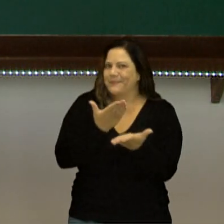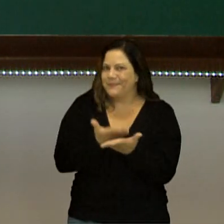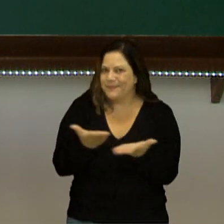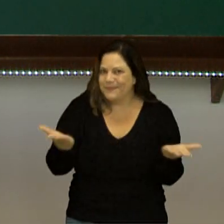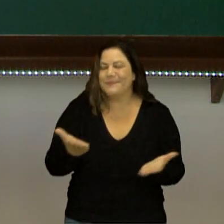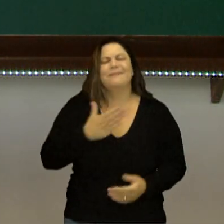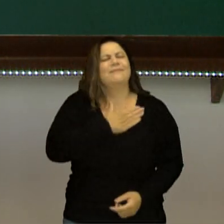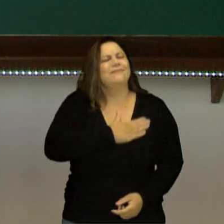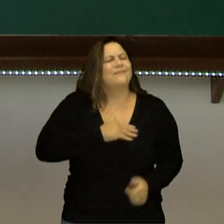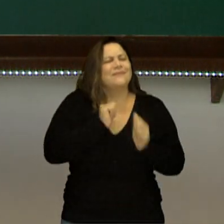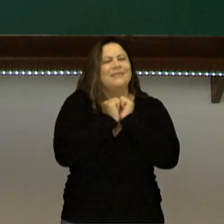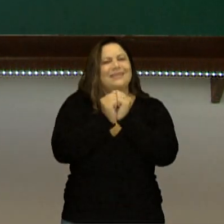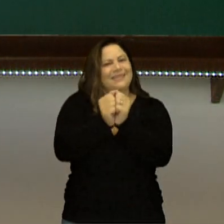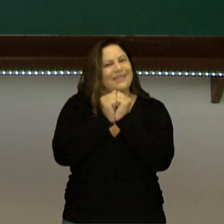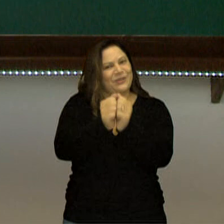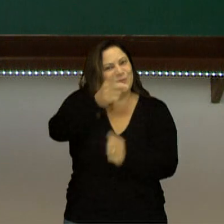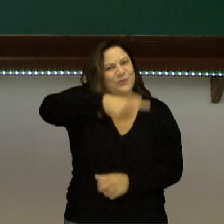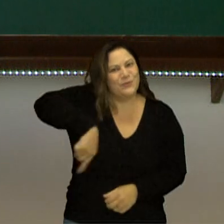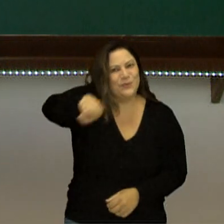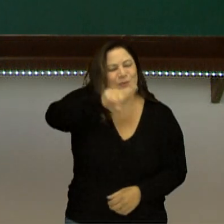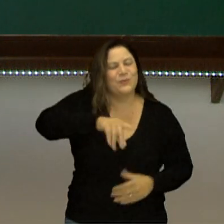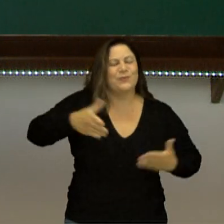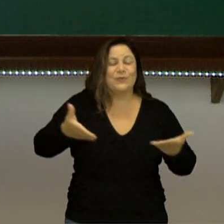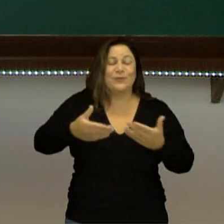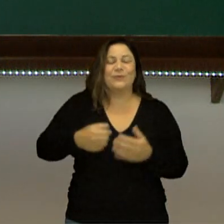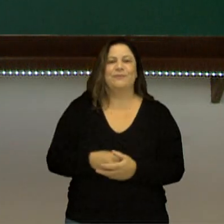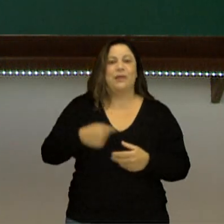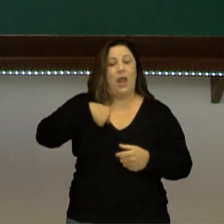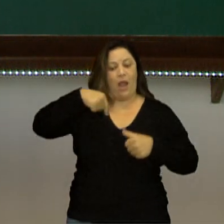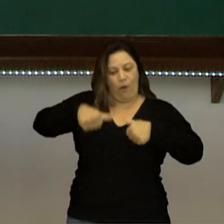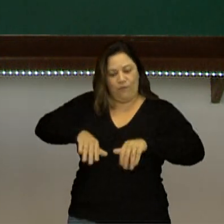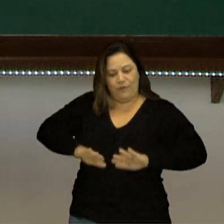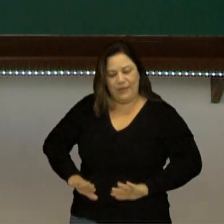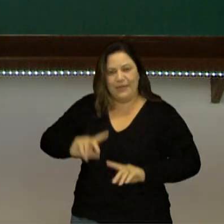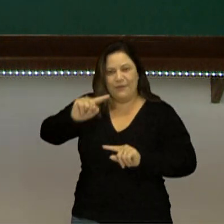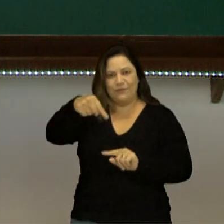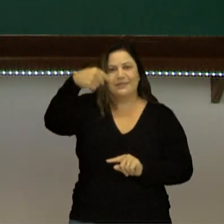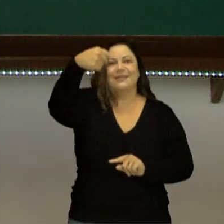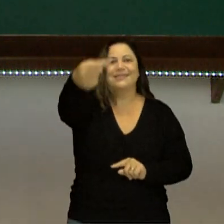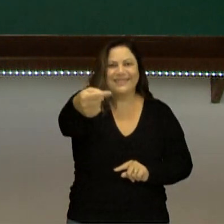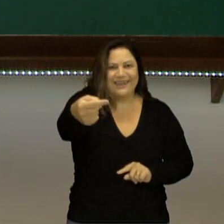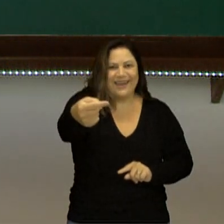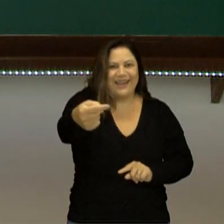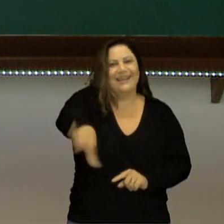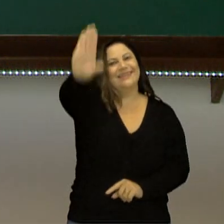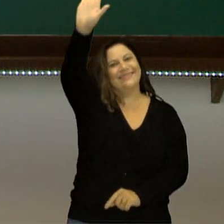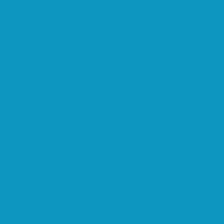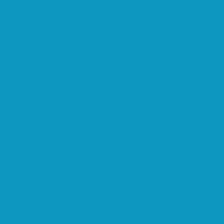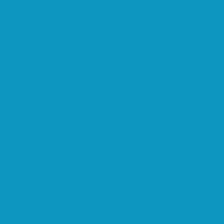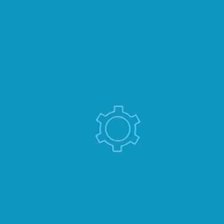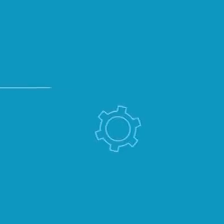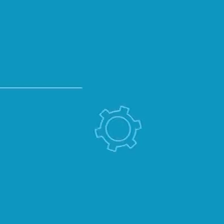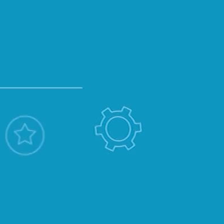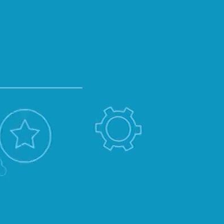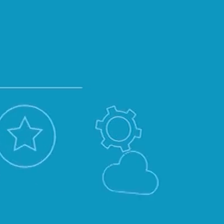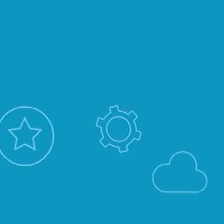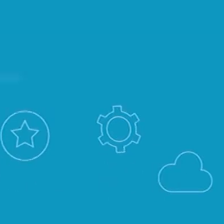Observem aqui, fique em casa. Esse fique em casa, que é uma propaganda lá da prefeitura